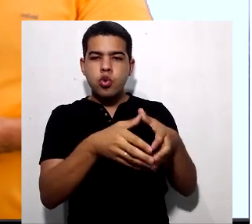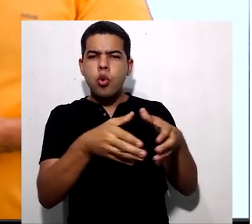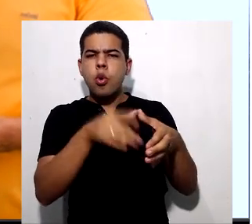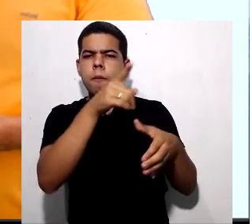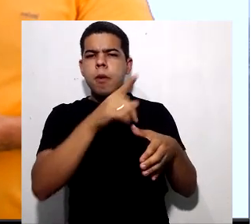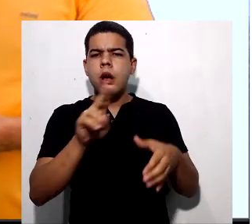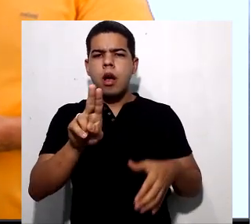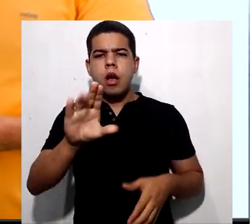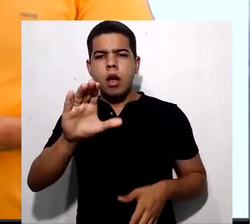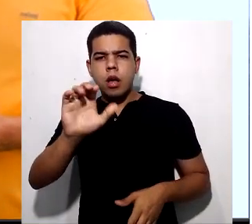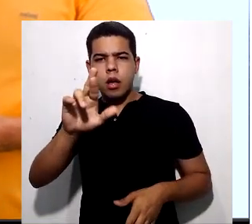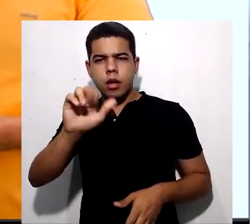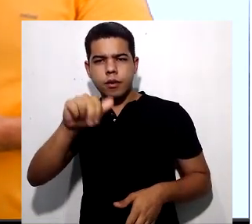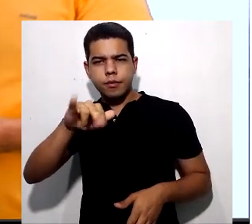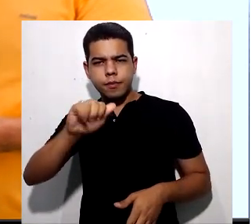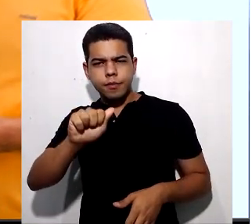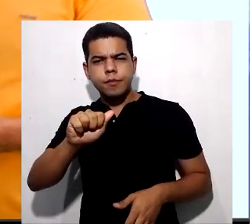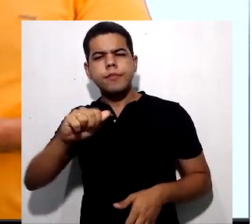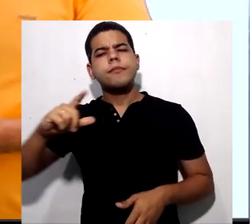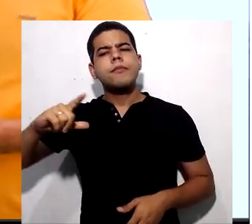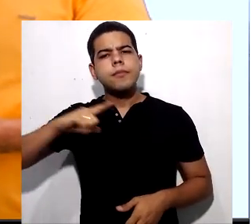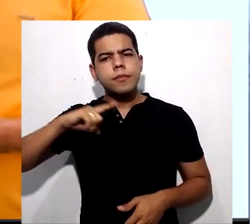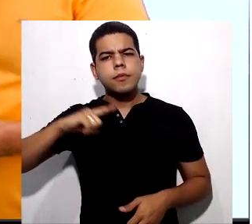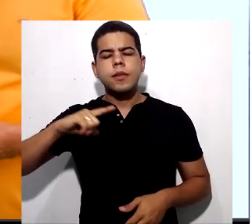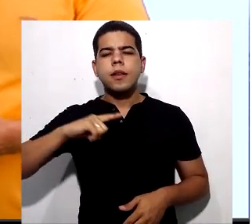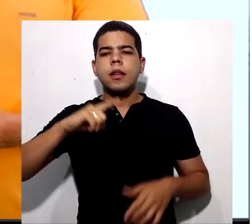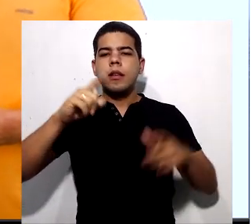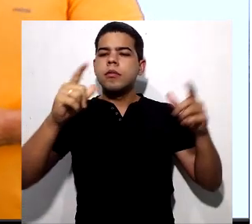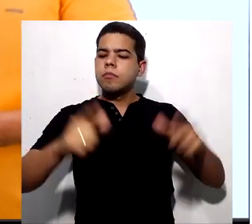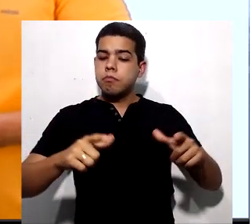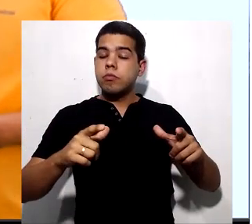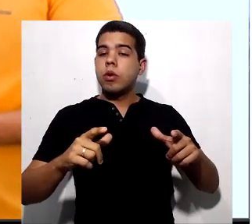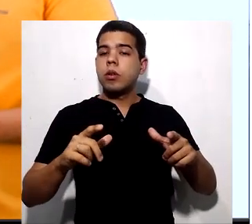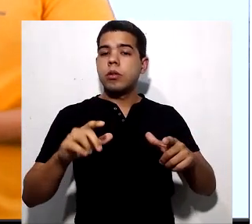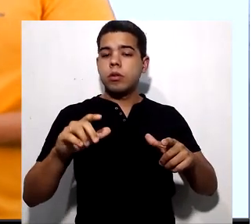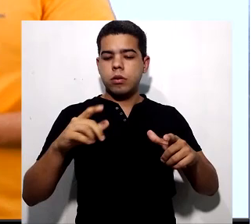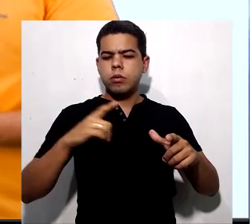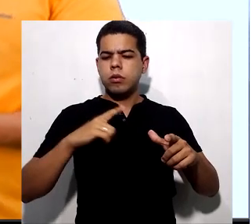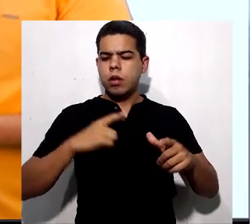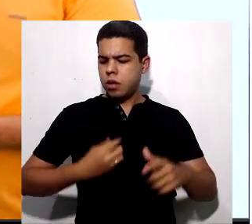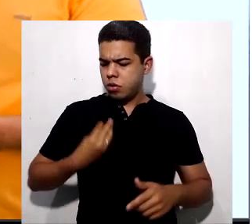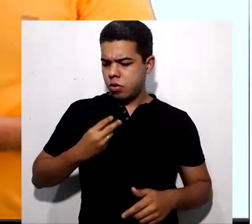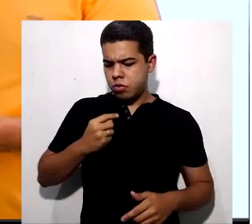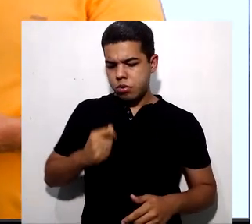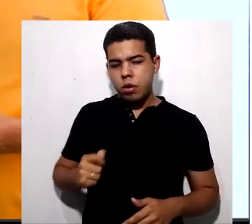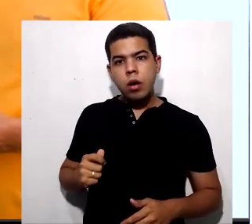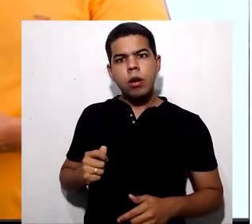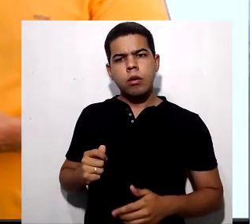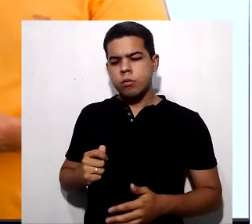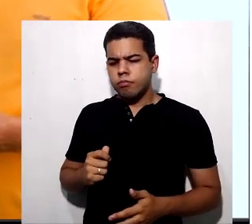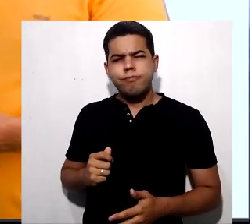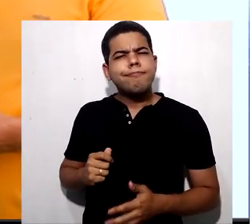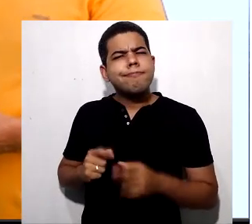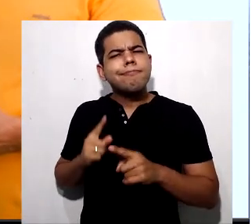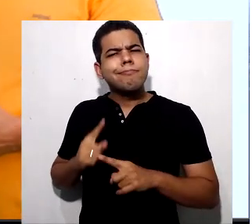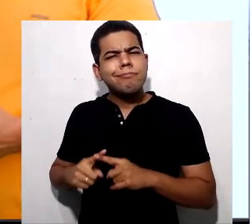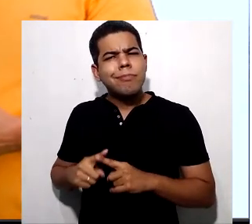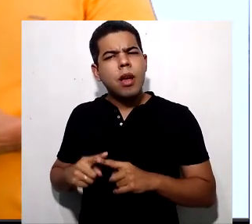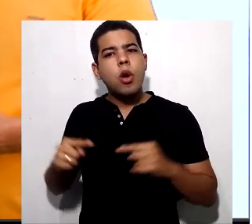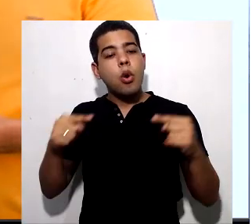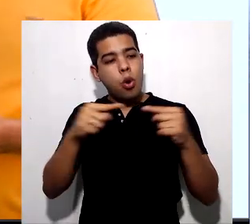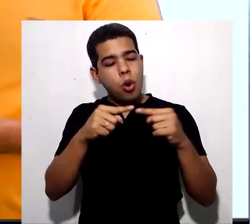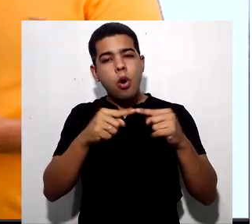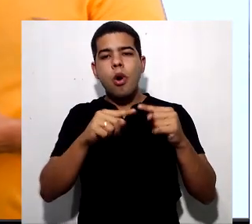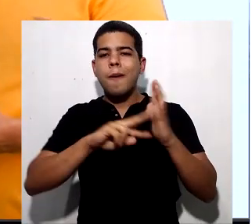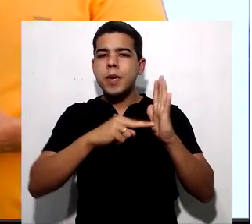destacar que o primeiro livro dela é Perto do Coração Selvagem. E seu último livro, Um Sopro de Vida, tem a ver justamente com